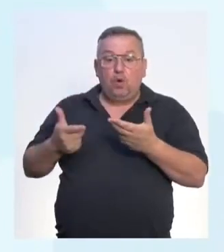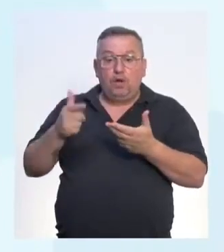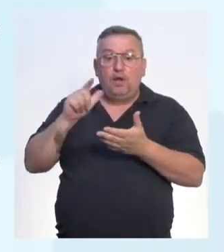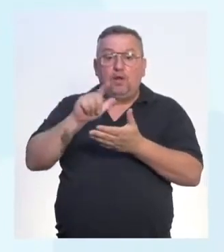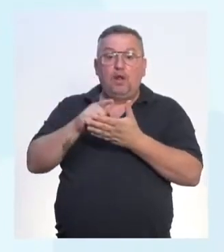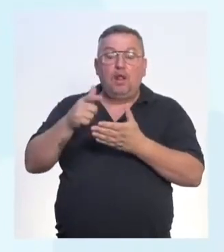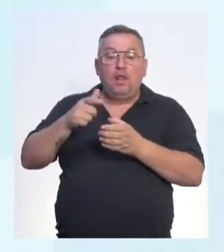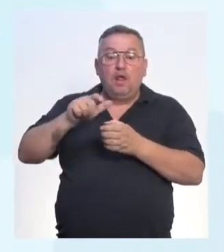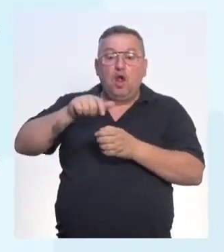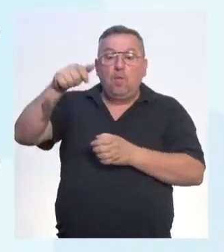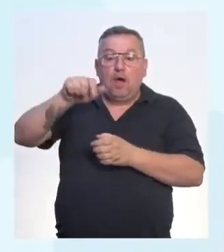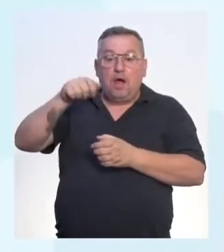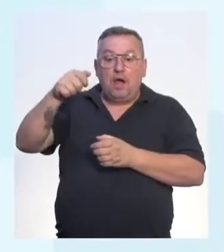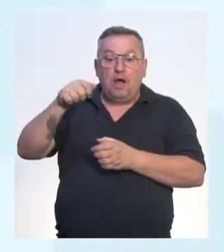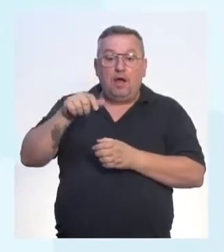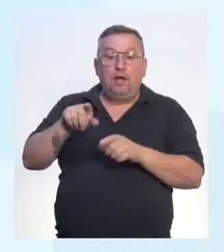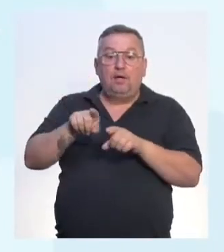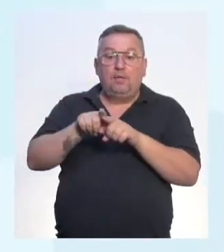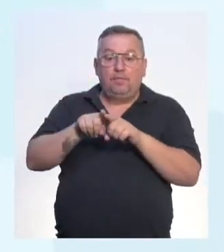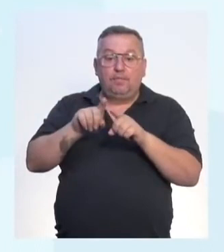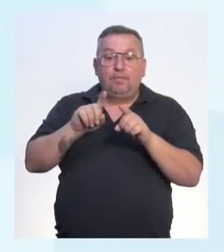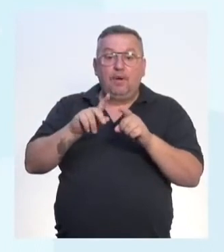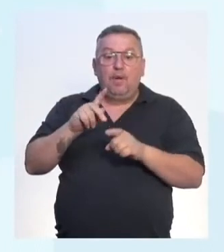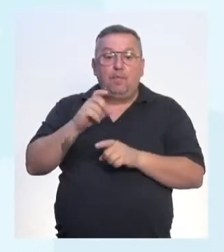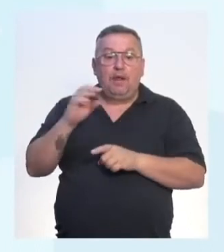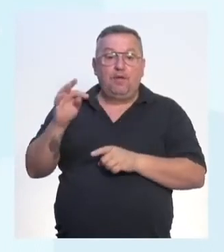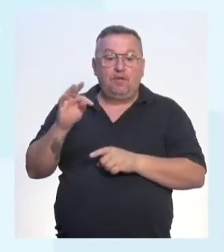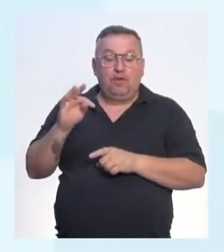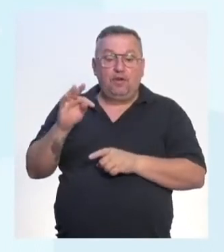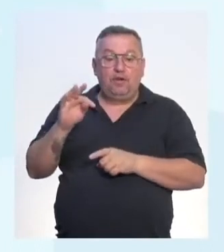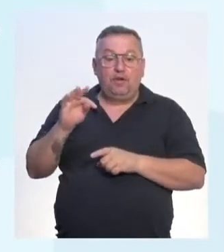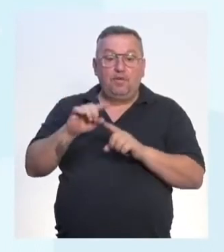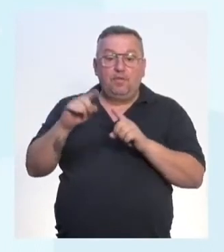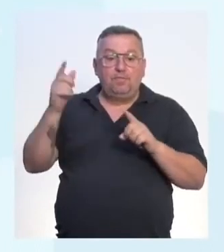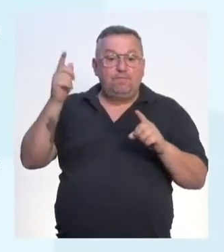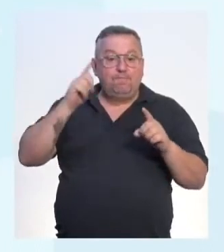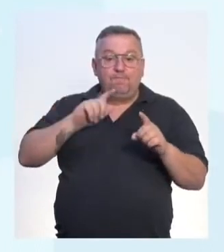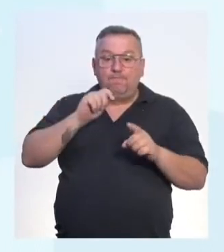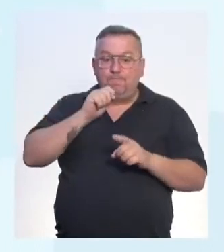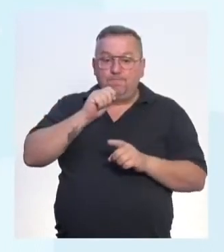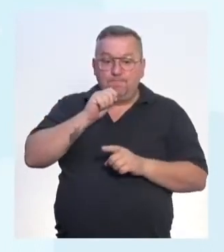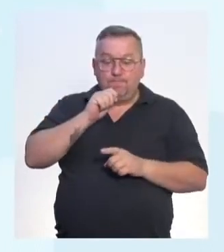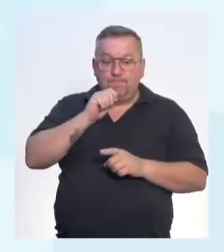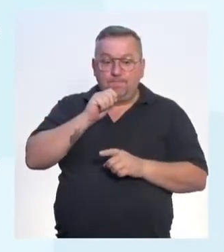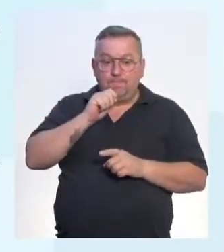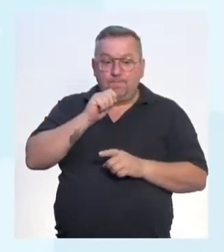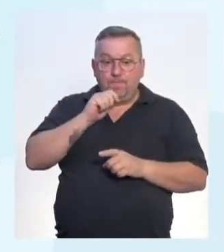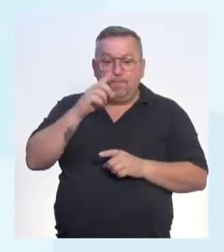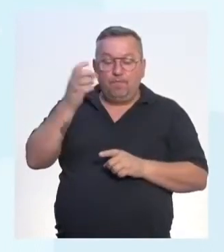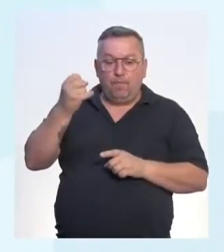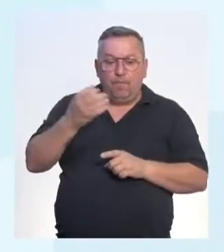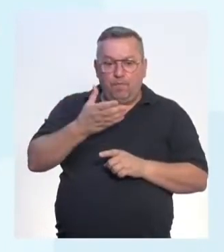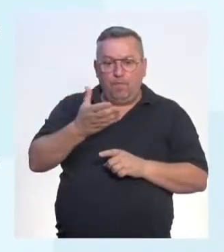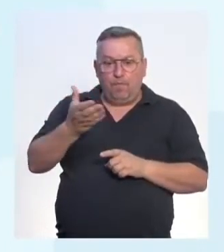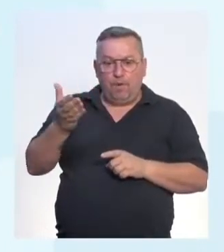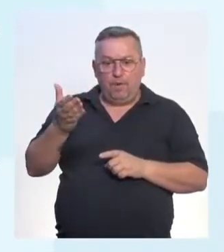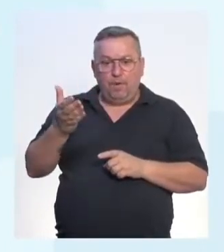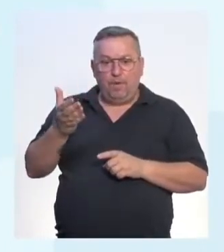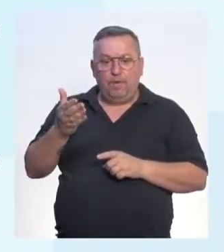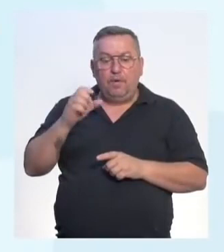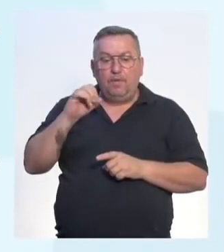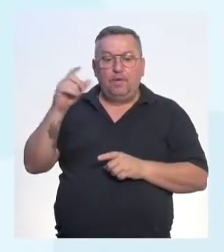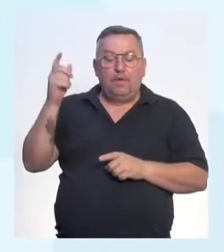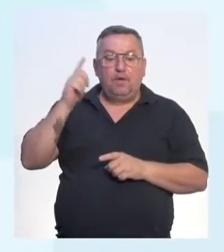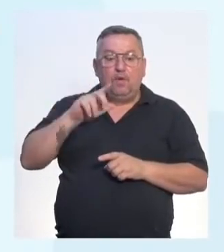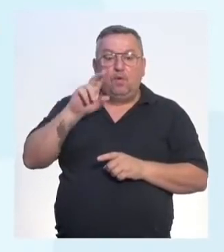coloridos, né? Eu ia usar tampa de garrafa PET, só que eu não consegui, tá? Então, eu vou até explicar o que eu falei para vocês, se vocês